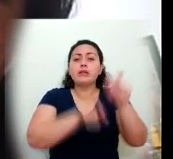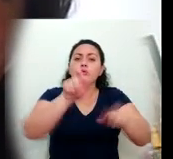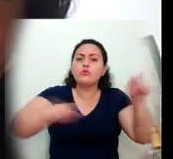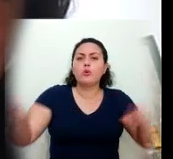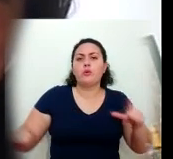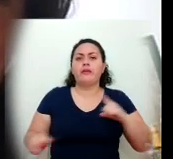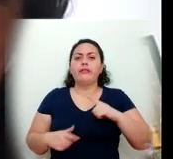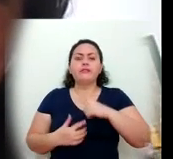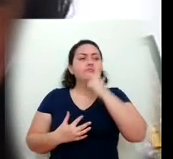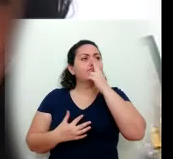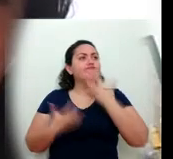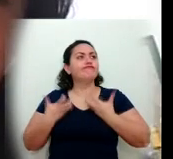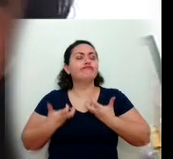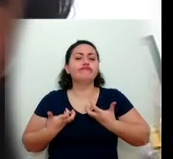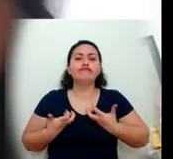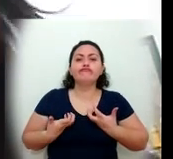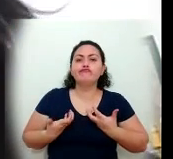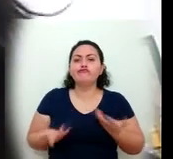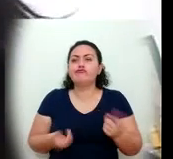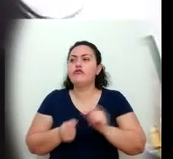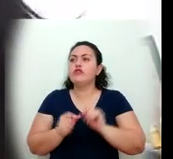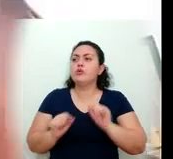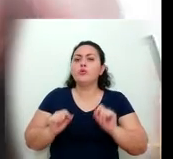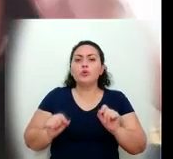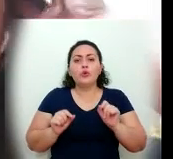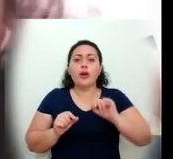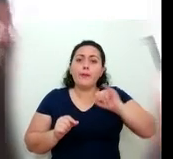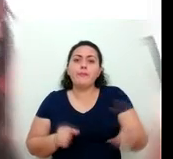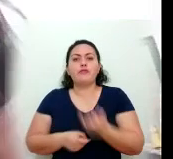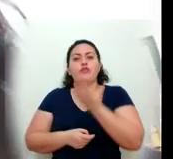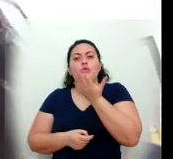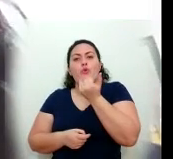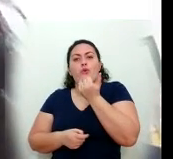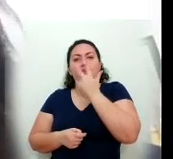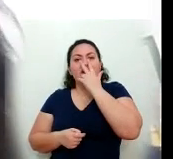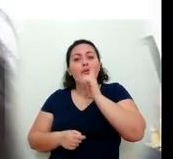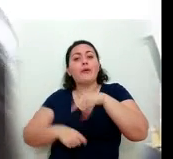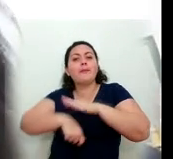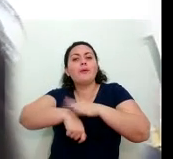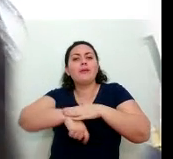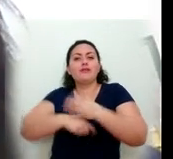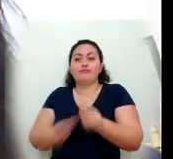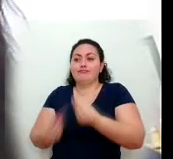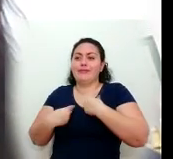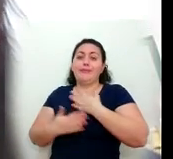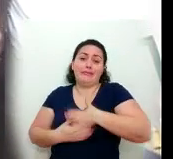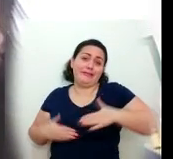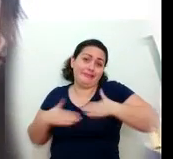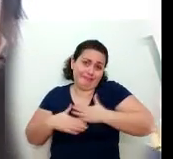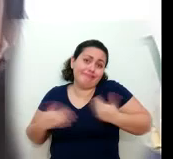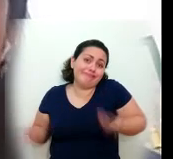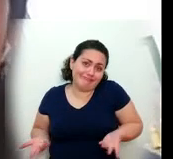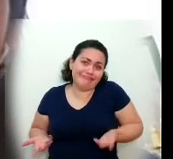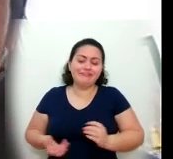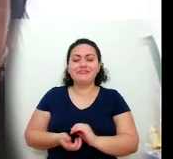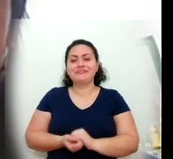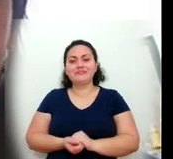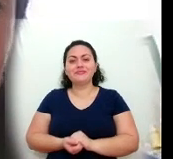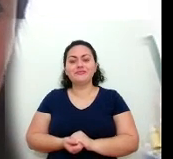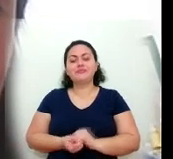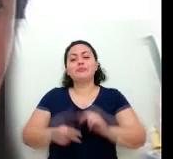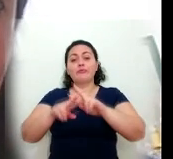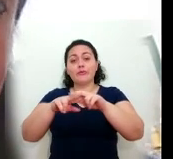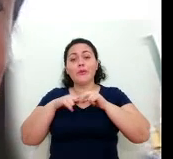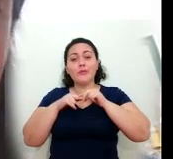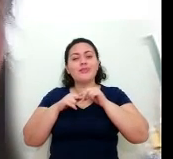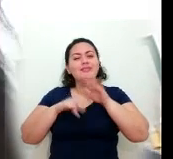né, paira, e comer não deixa de ser uma ocupação e é uma ocupação prazerosa, né. Então, talvez o que a gente